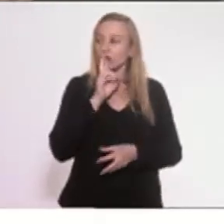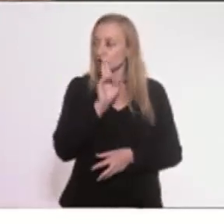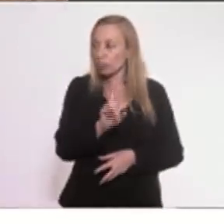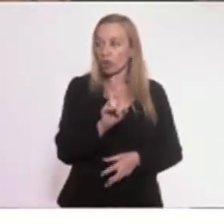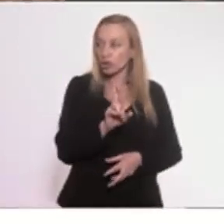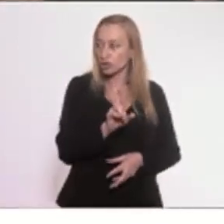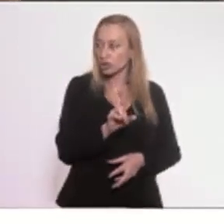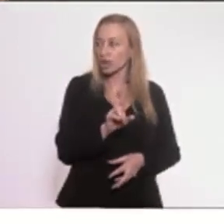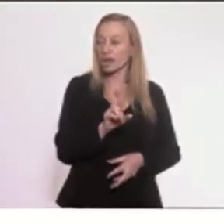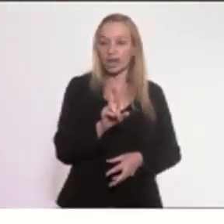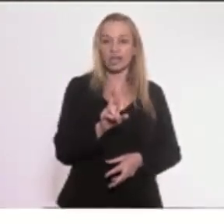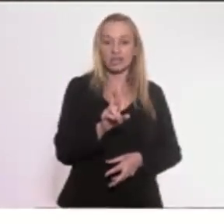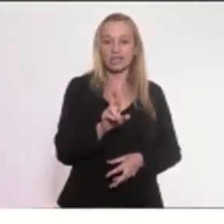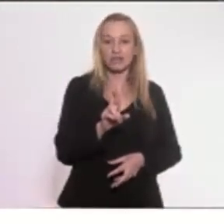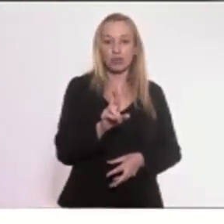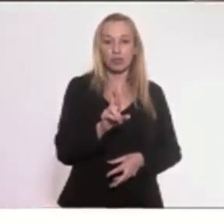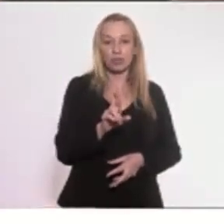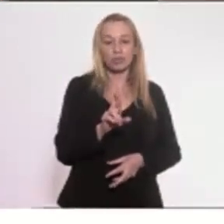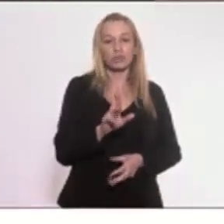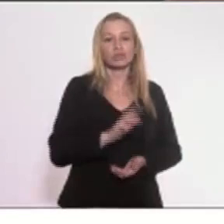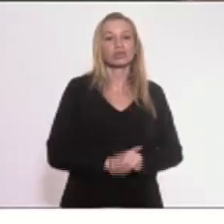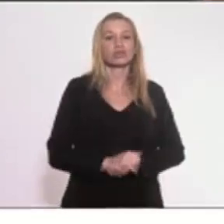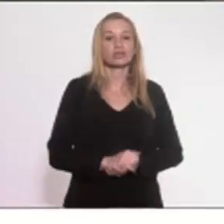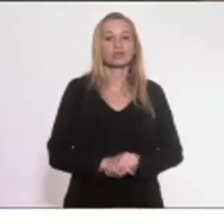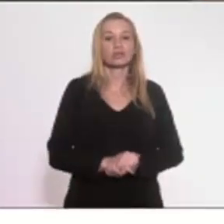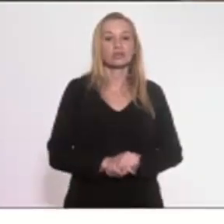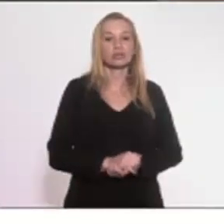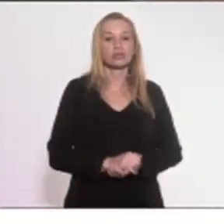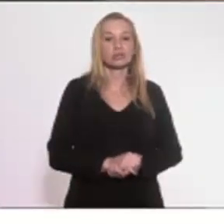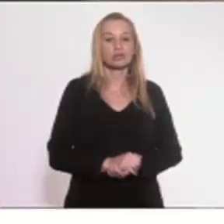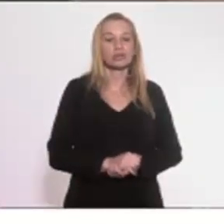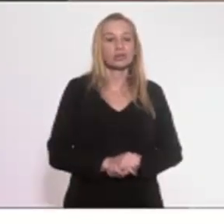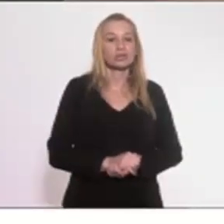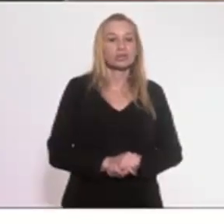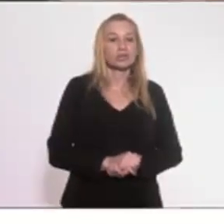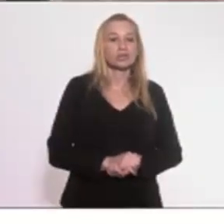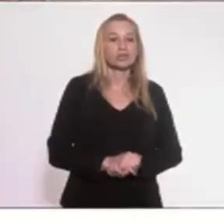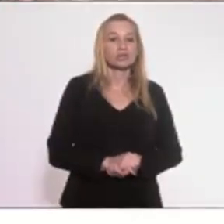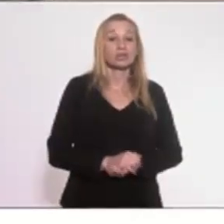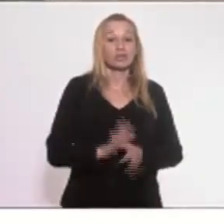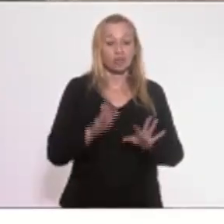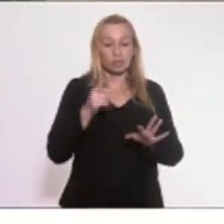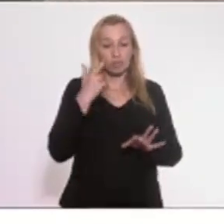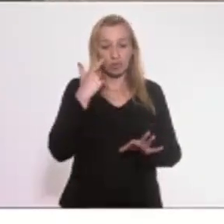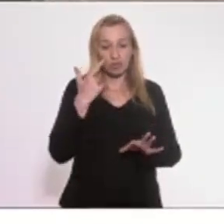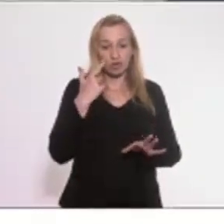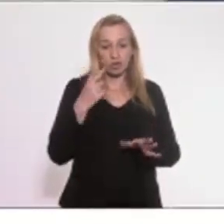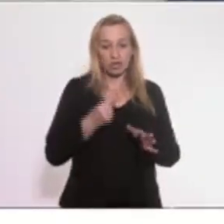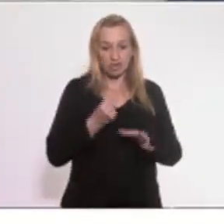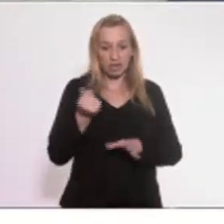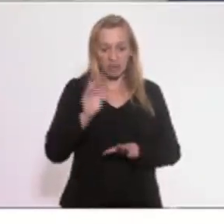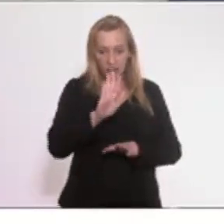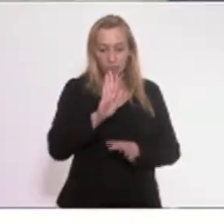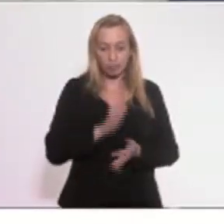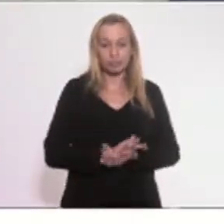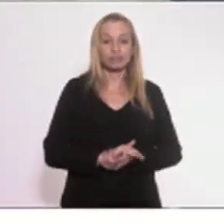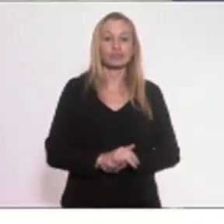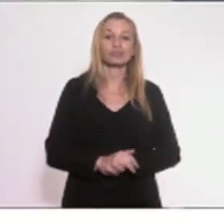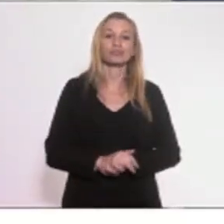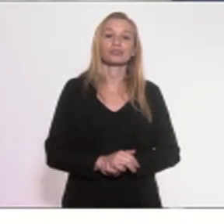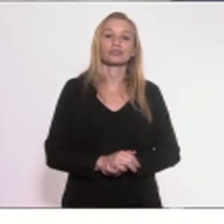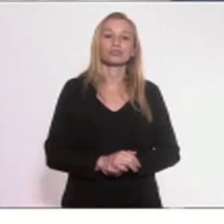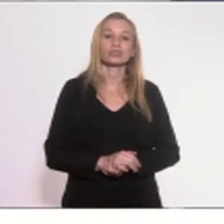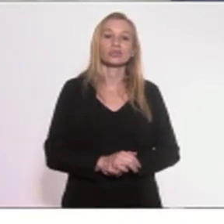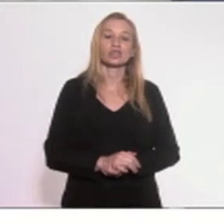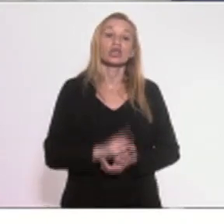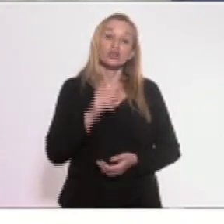aos interesses. Então, nós retiraríamos... A presidência vai dar uma saída. Vossas Excelências,